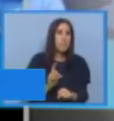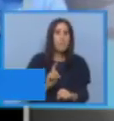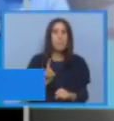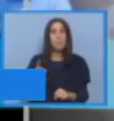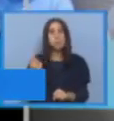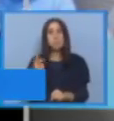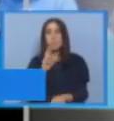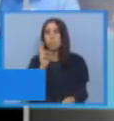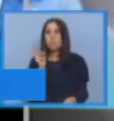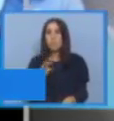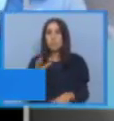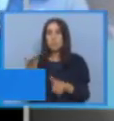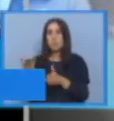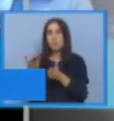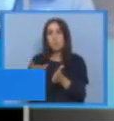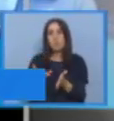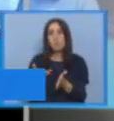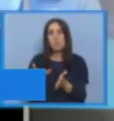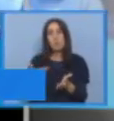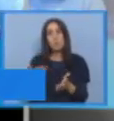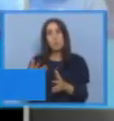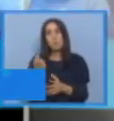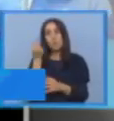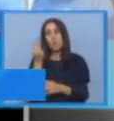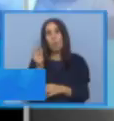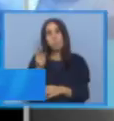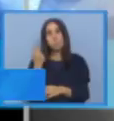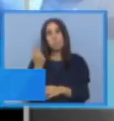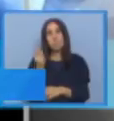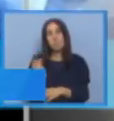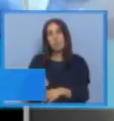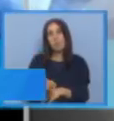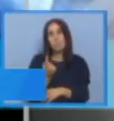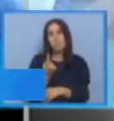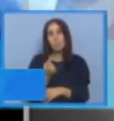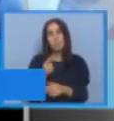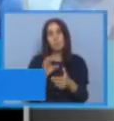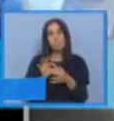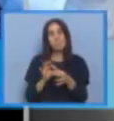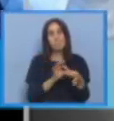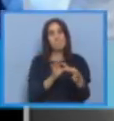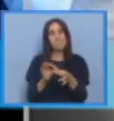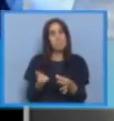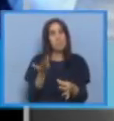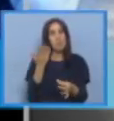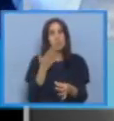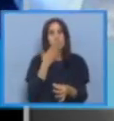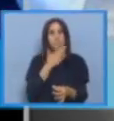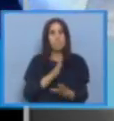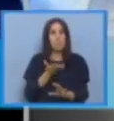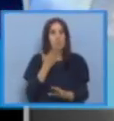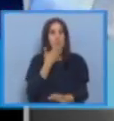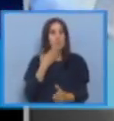resposta e a ajuda, o socorro chegaria de forma mais rápida, mais coordenada, mais útil,